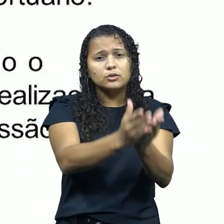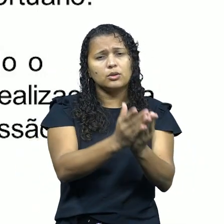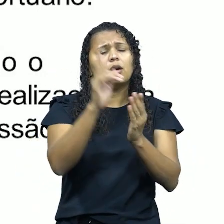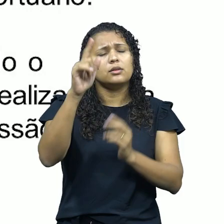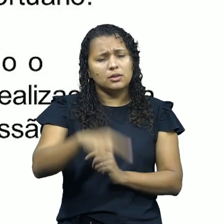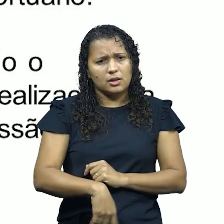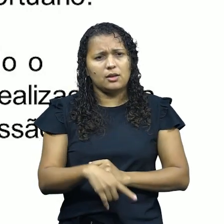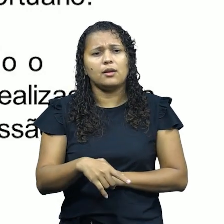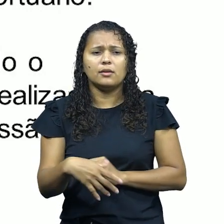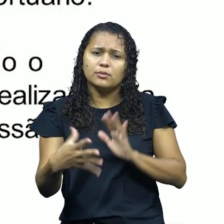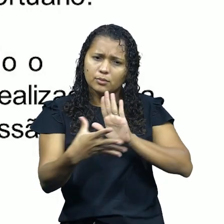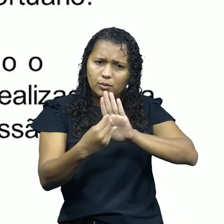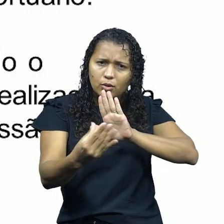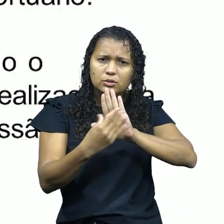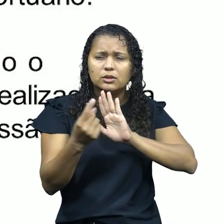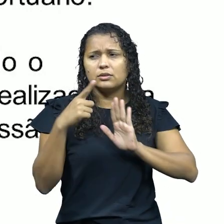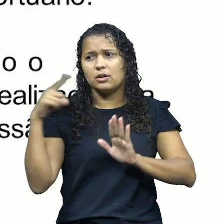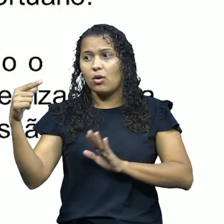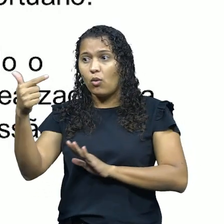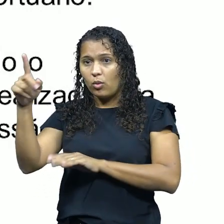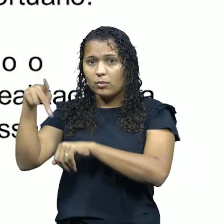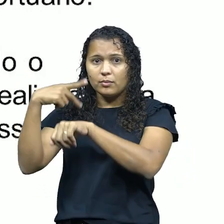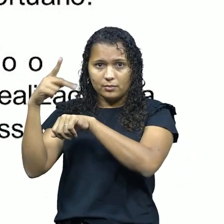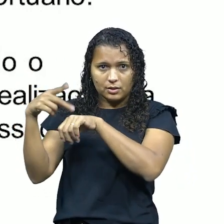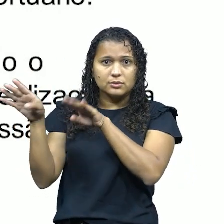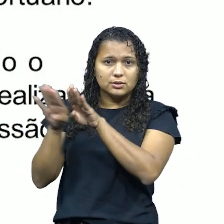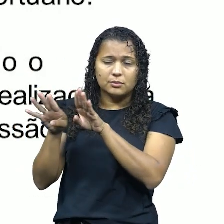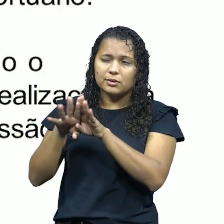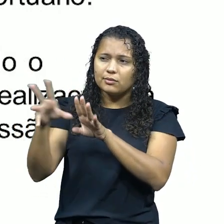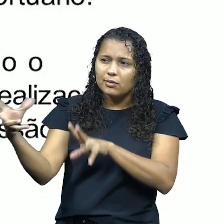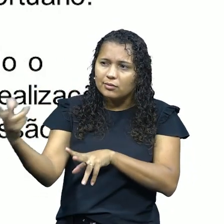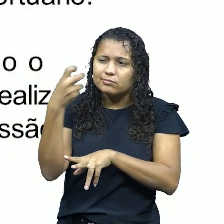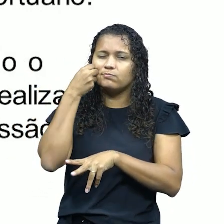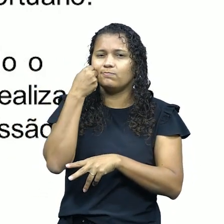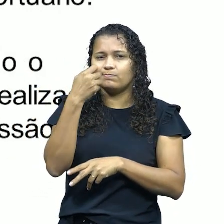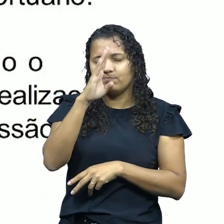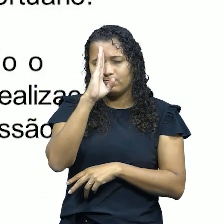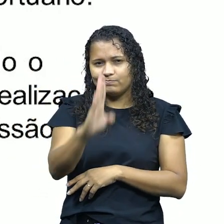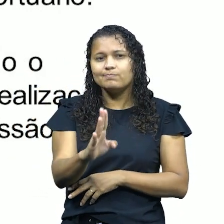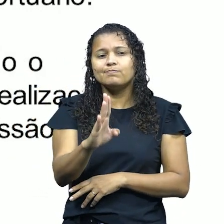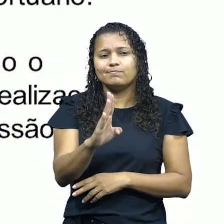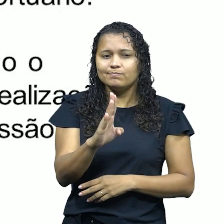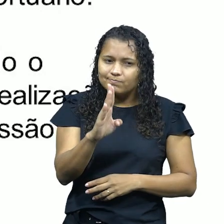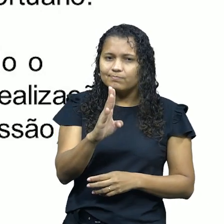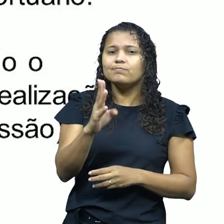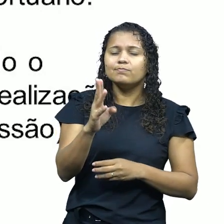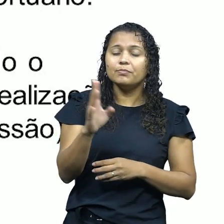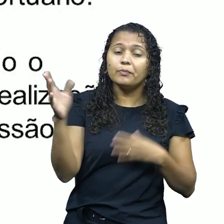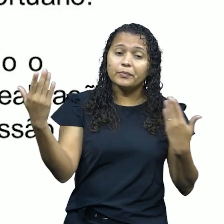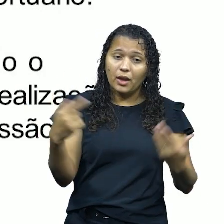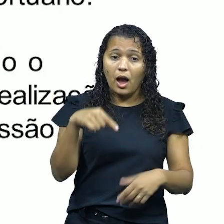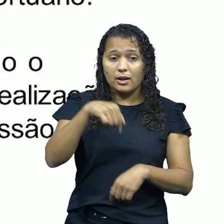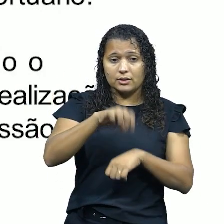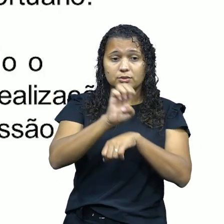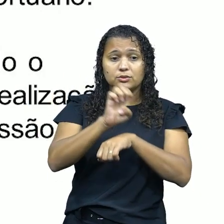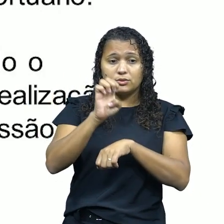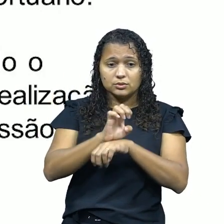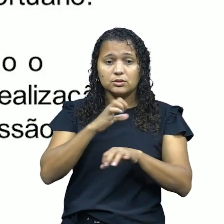também ele é muito comum em vários outros países. E o Brasil ele adotou como principal. O Estado